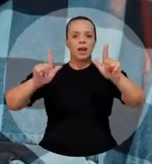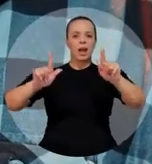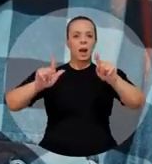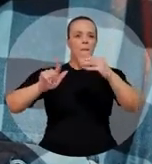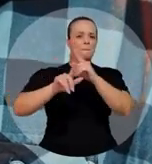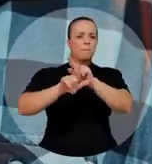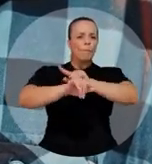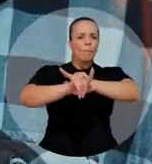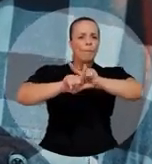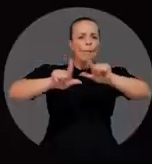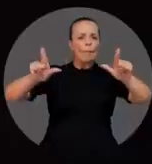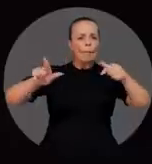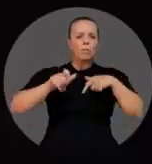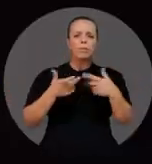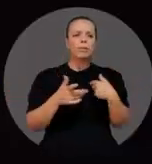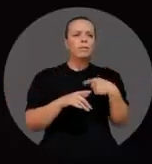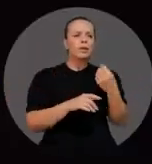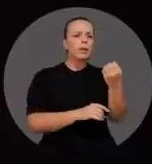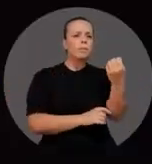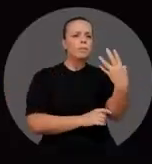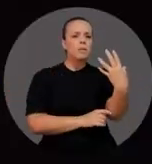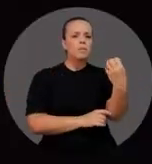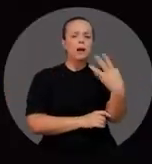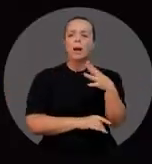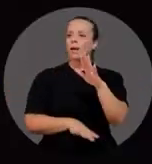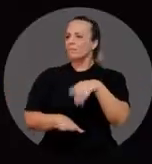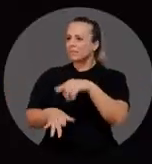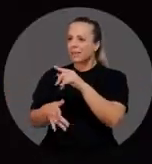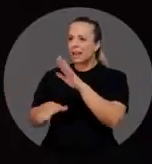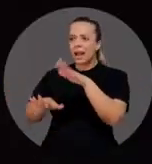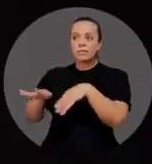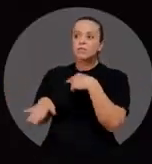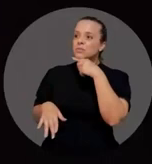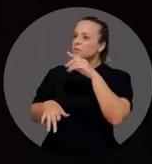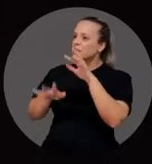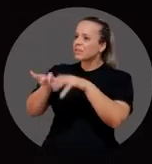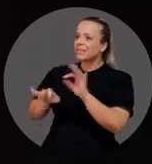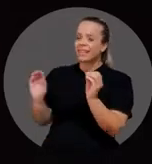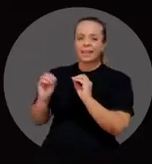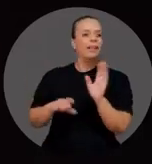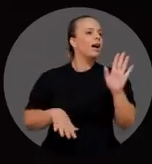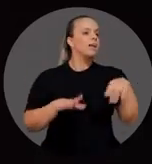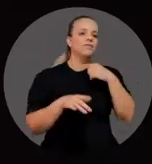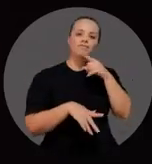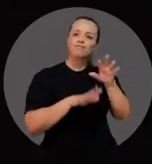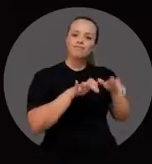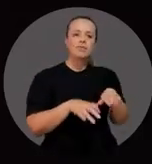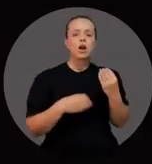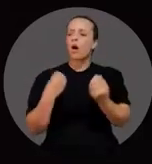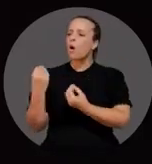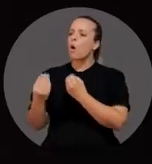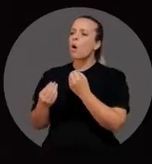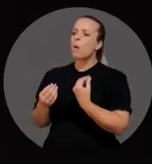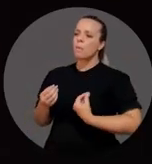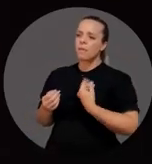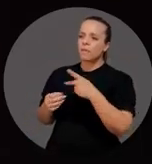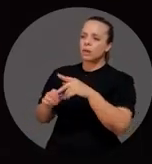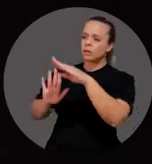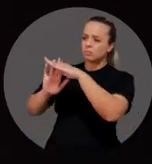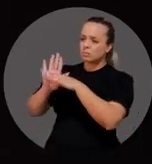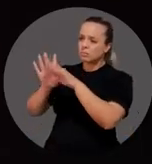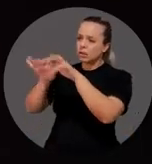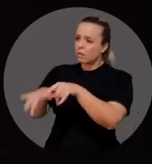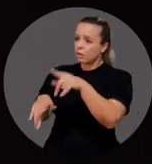por horas. Não escreve, não sai nada, né? Tem dia que não sai, mas esse que é o processo. Como é que é essa rotina de roteirista, vai? Diz aí,